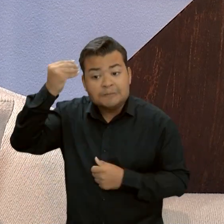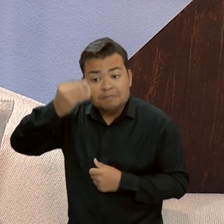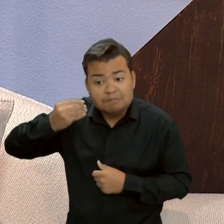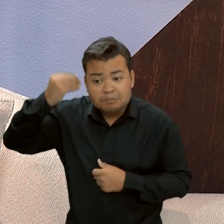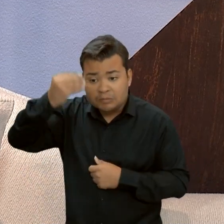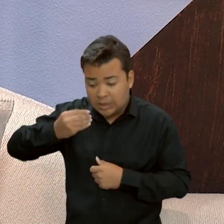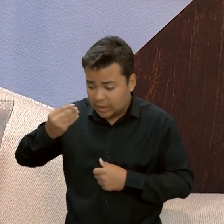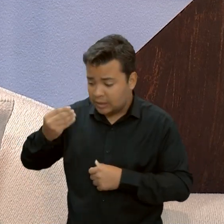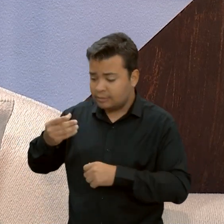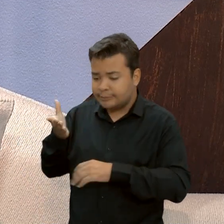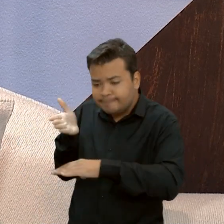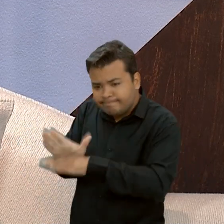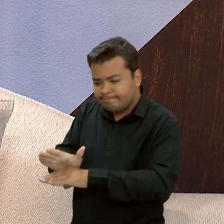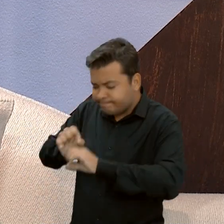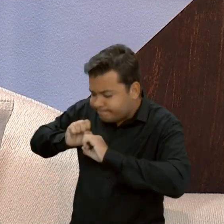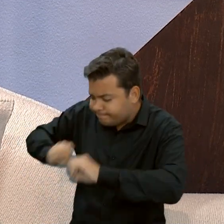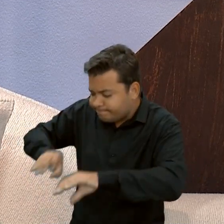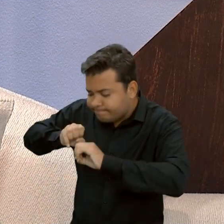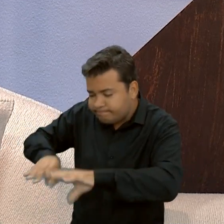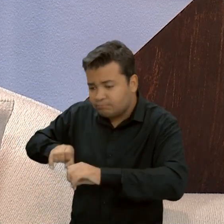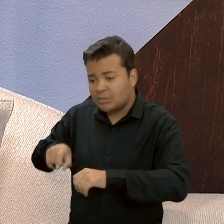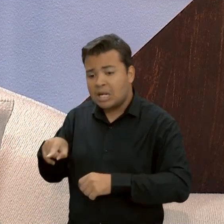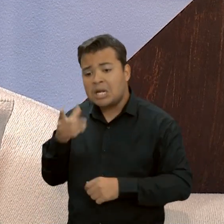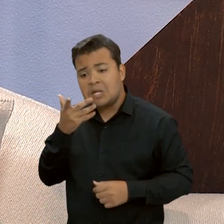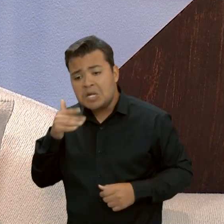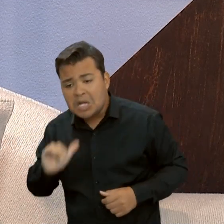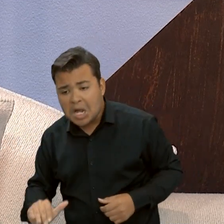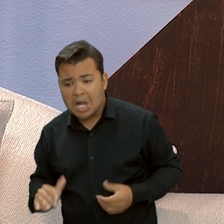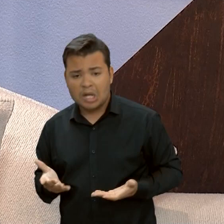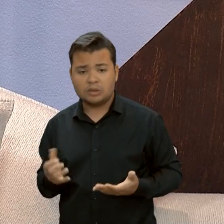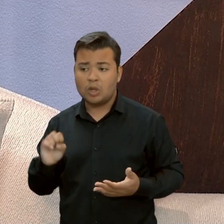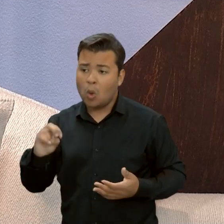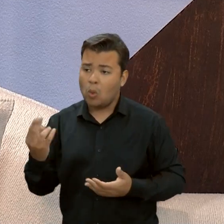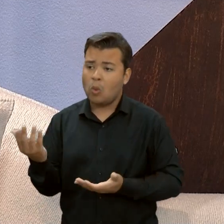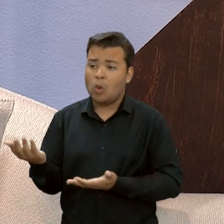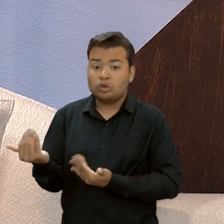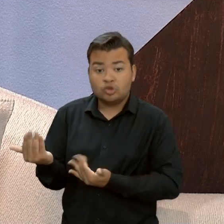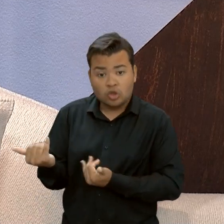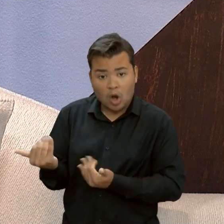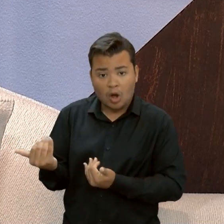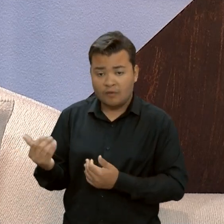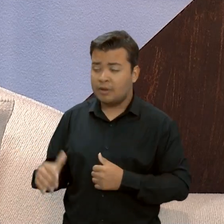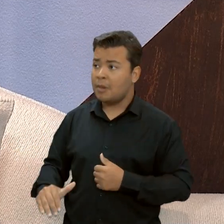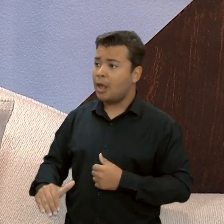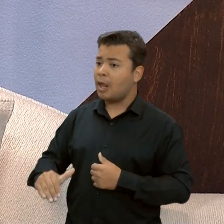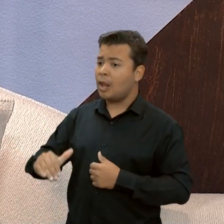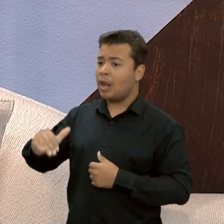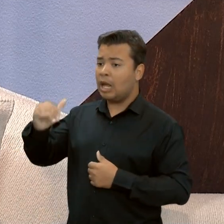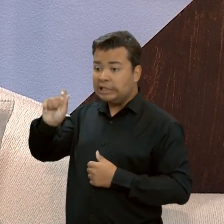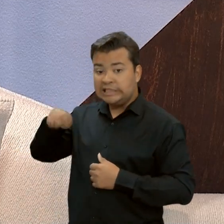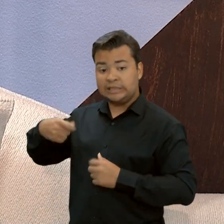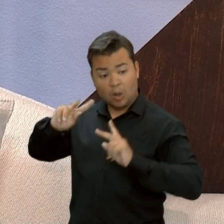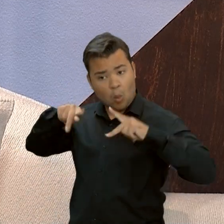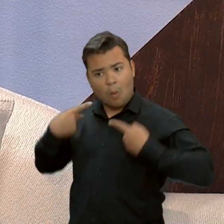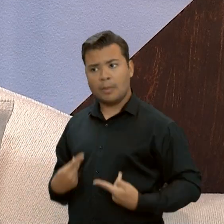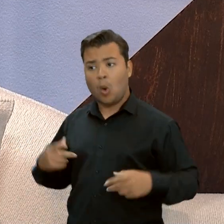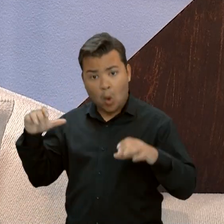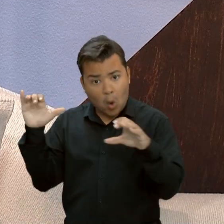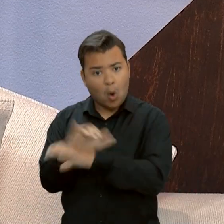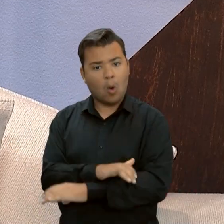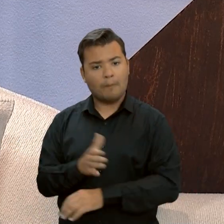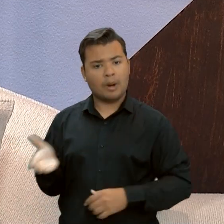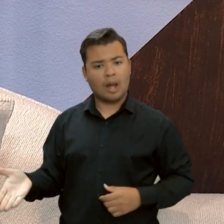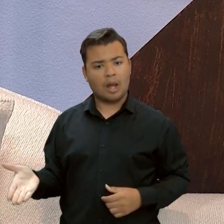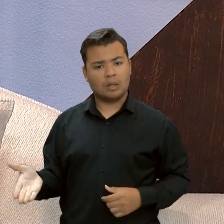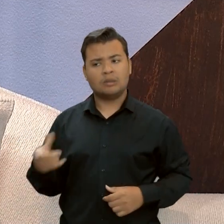essa criança seja capaz, esse adolescente seja capaz de se colocar como um ser humano pleno, um ser